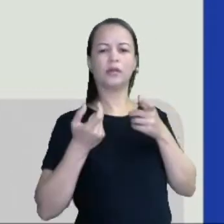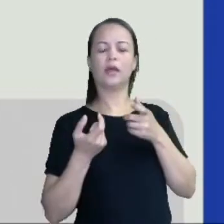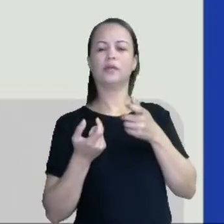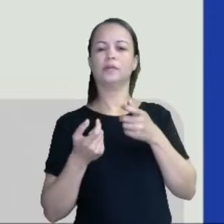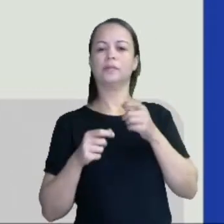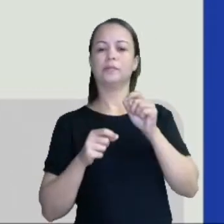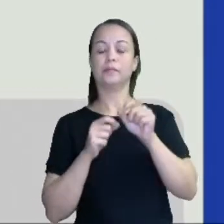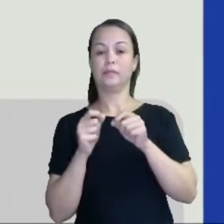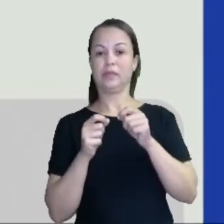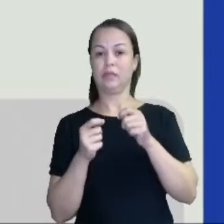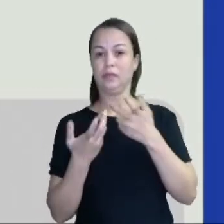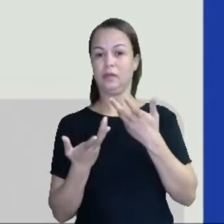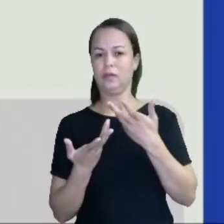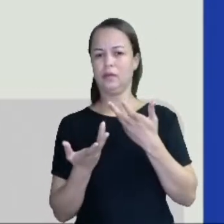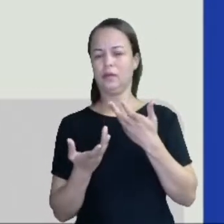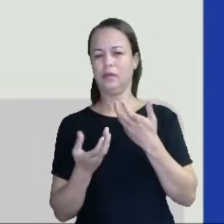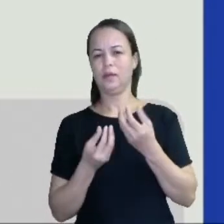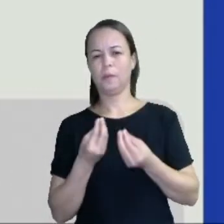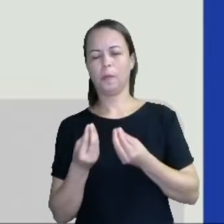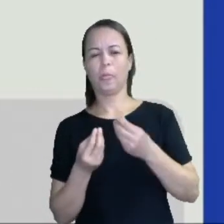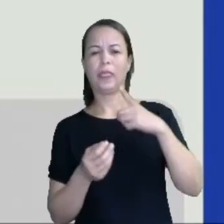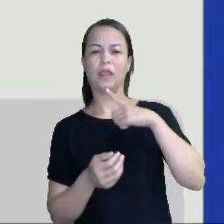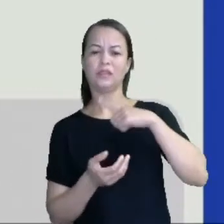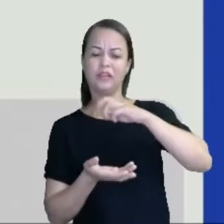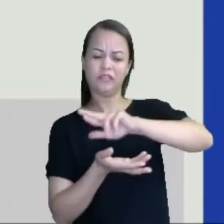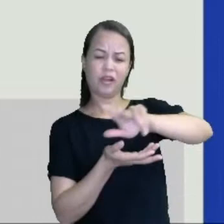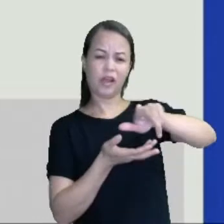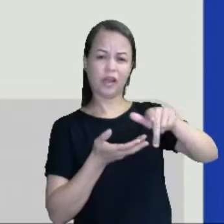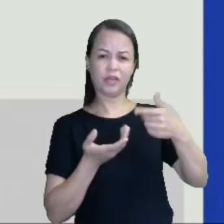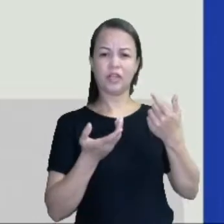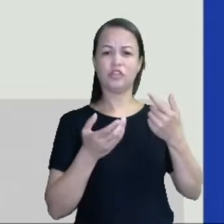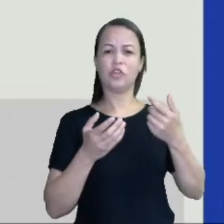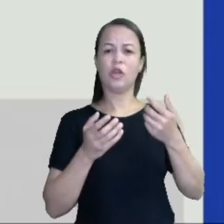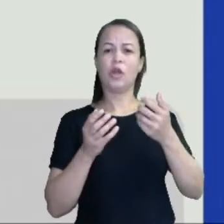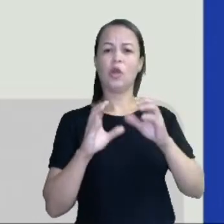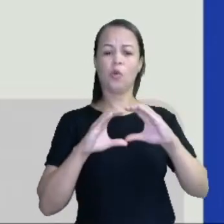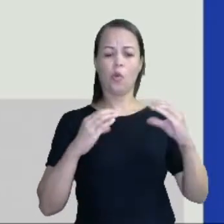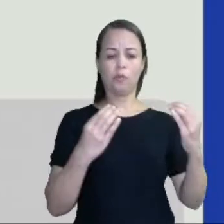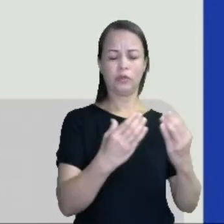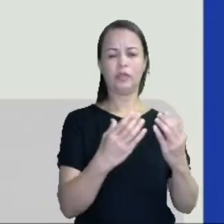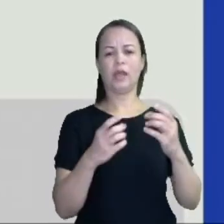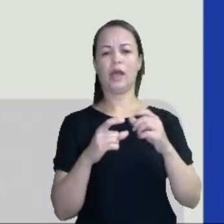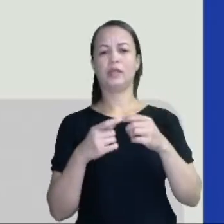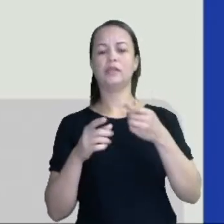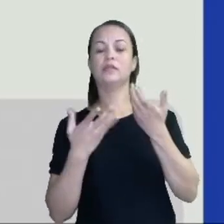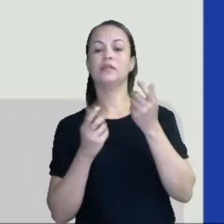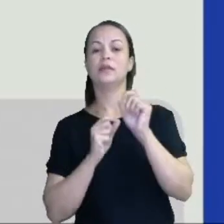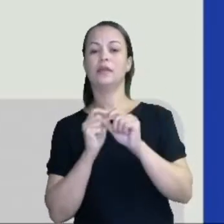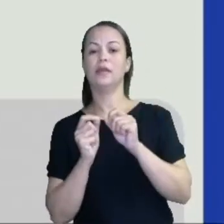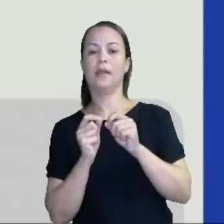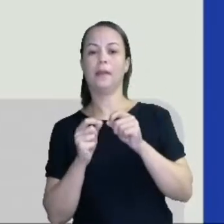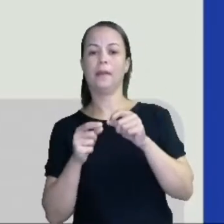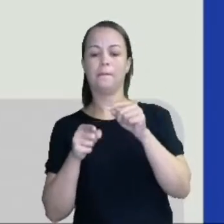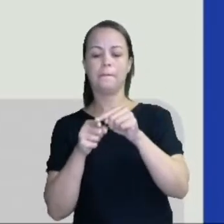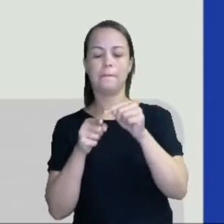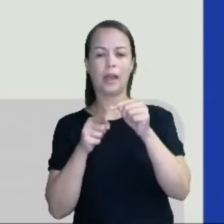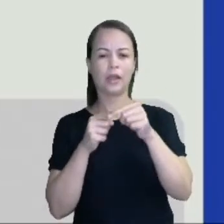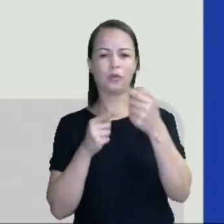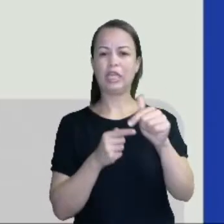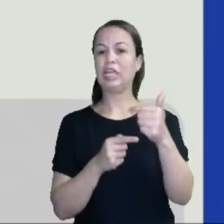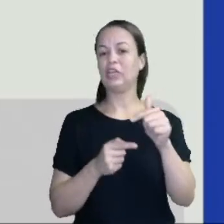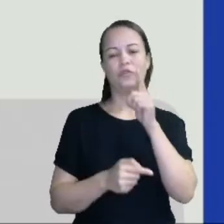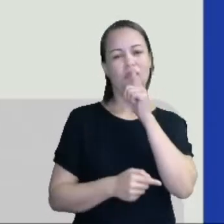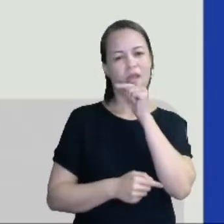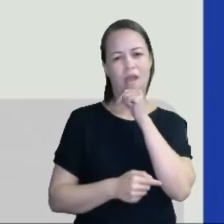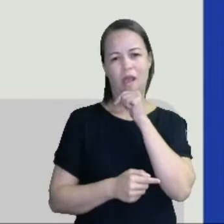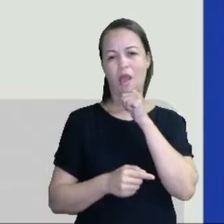de água encanada. Tem muitas comunidades e bairros que não têm essa água encanada, que o acesso à